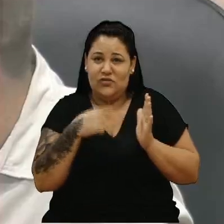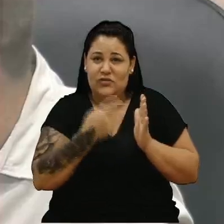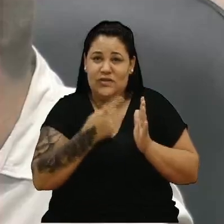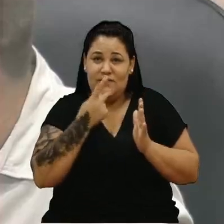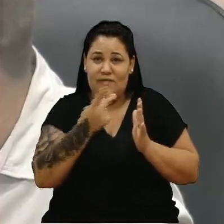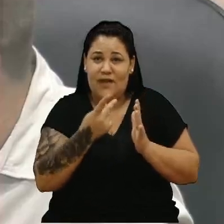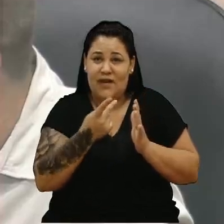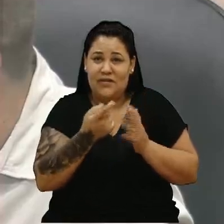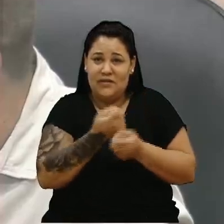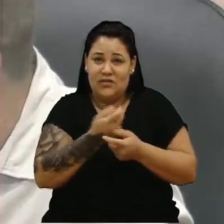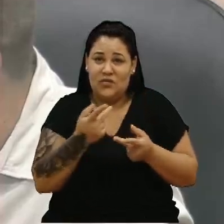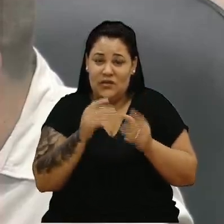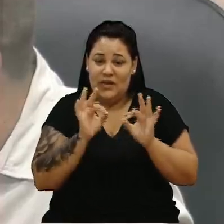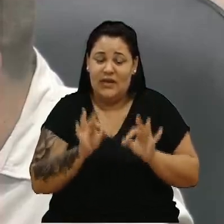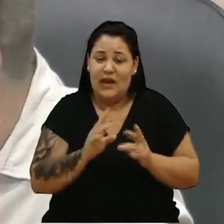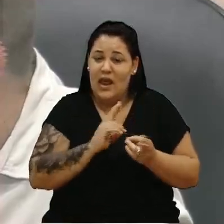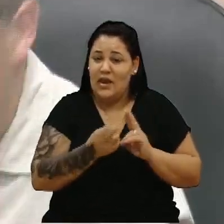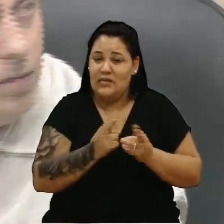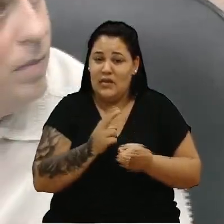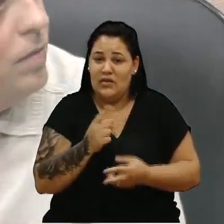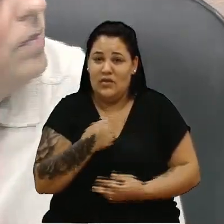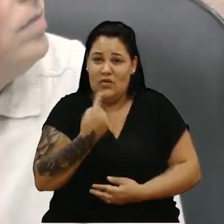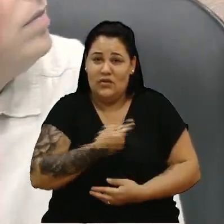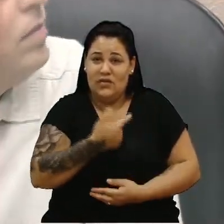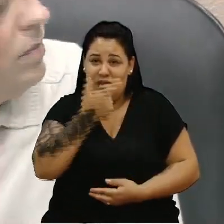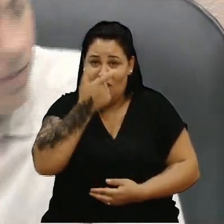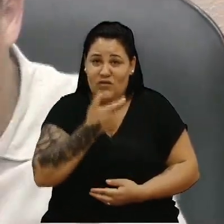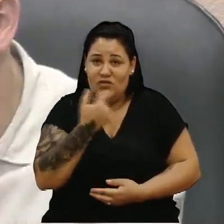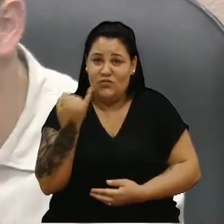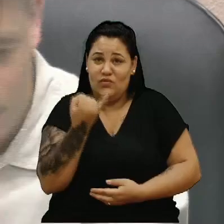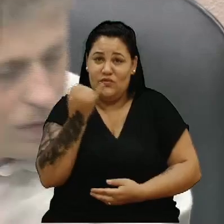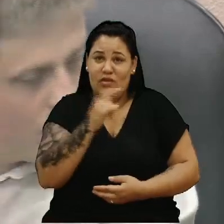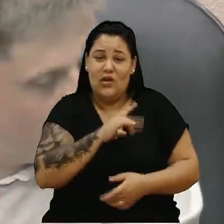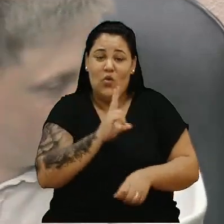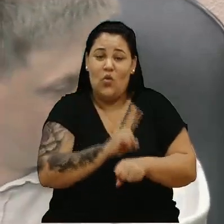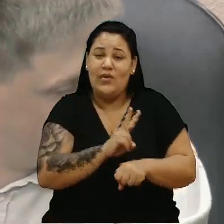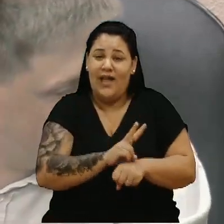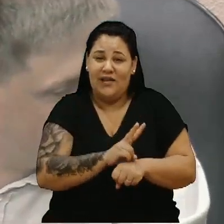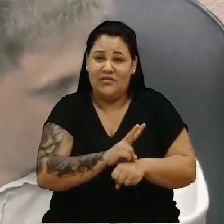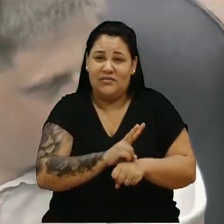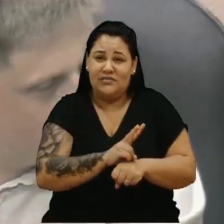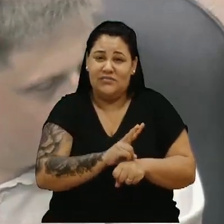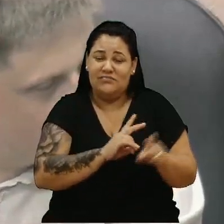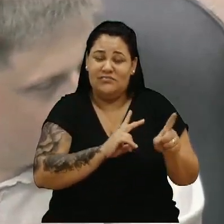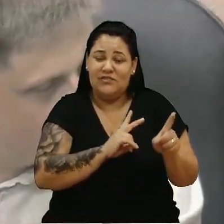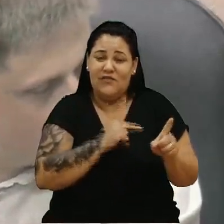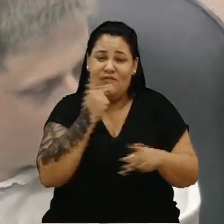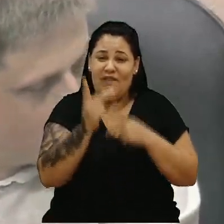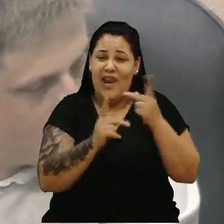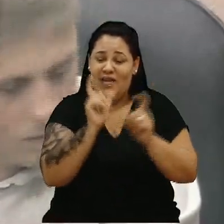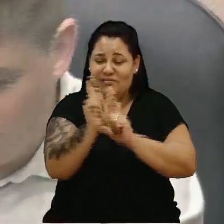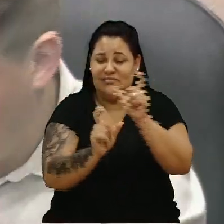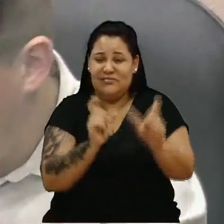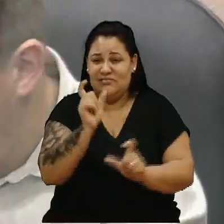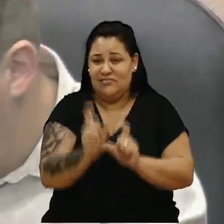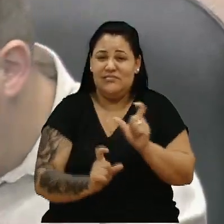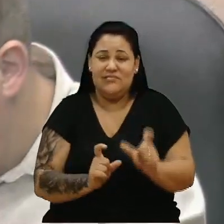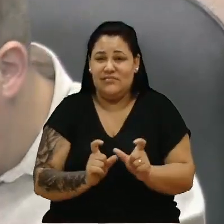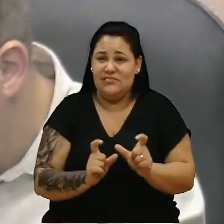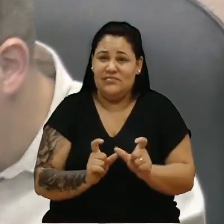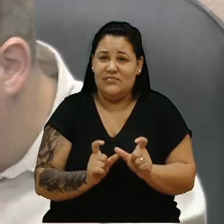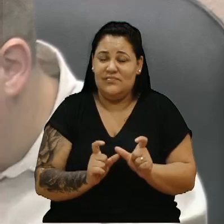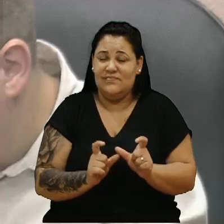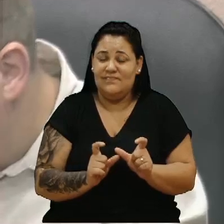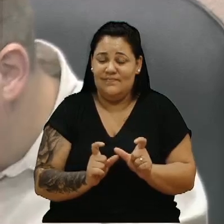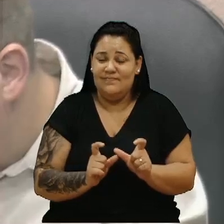nós. E acho importante ter cuidado com isso, colegas vereadores. A gente não pode utilizar expressões machistas para falar sobre as coisas. Eu vou falar com ele,